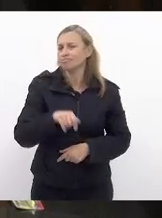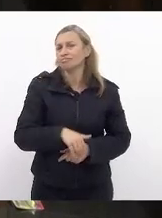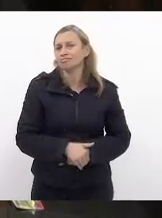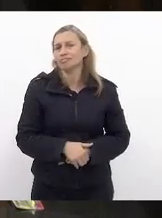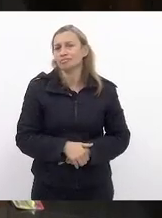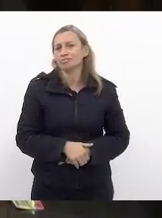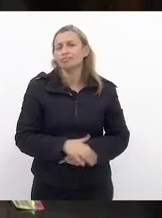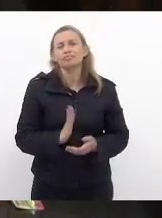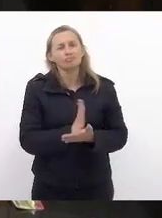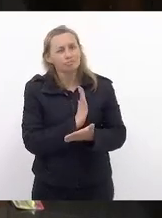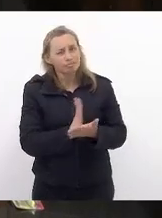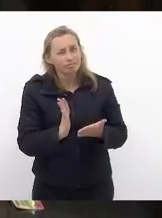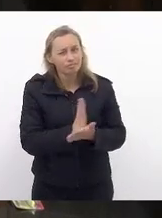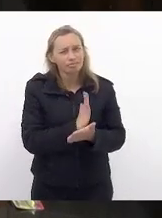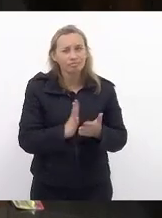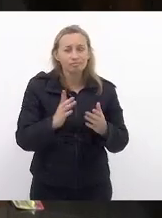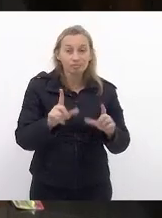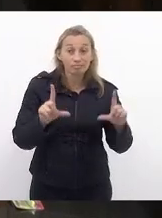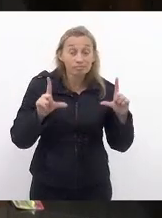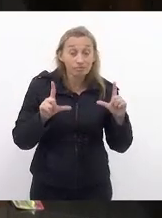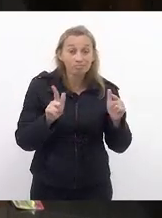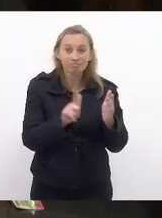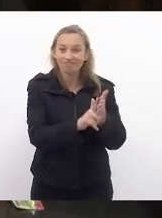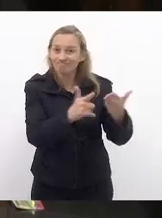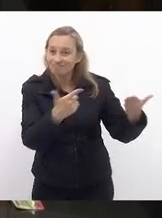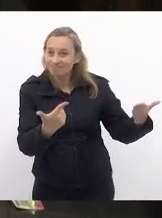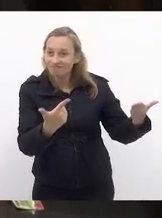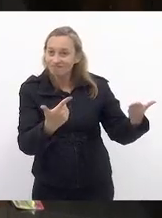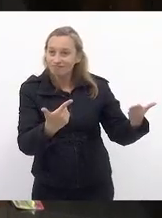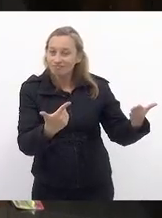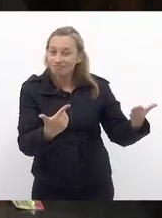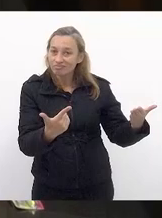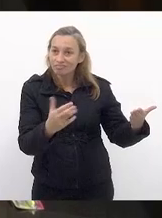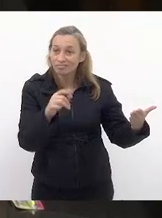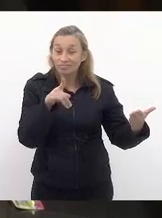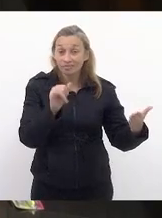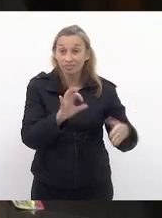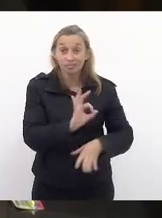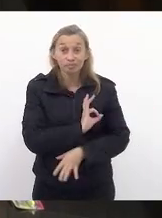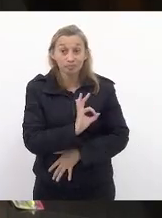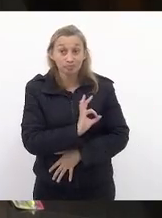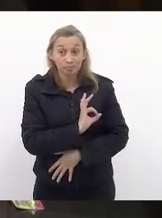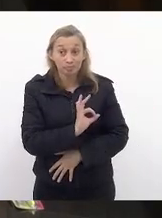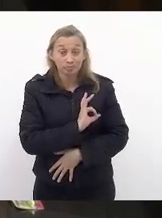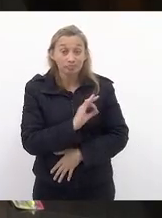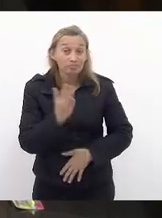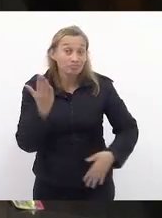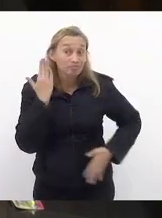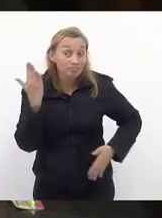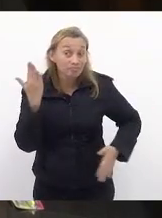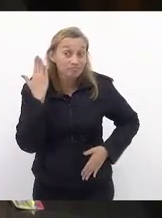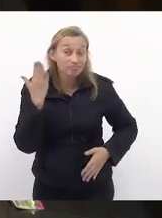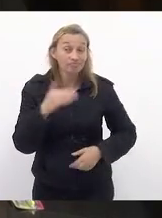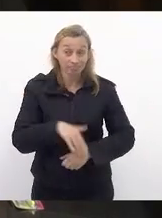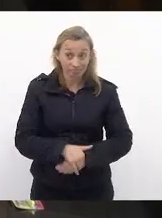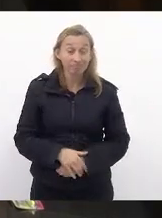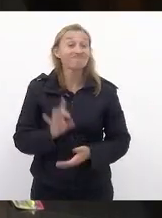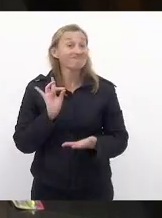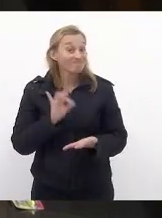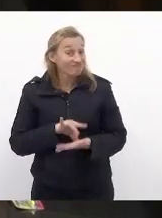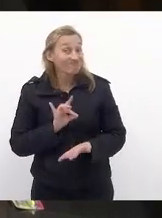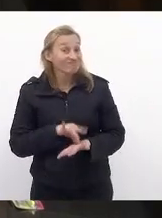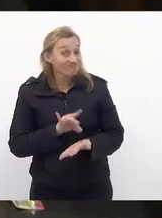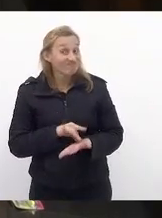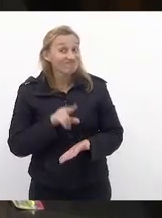que muita das vezes apareceu nos jornais nas capas policiais como o bandido que te